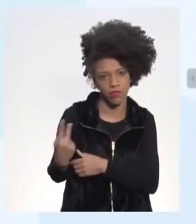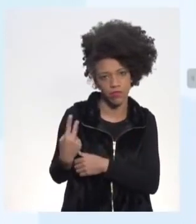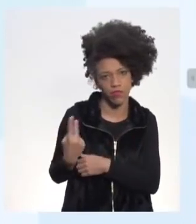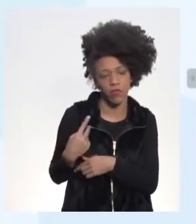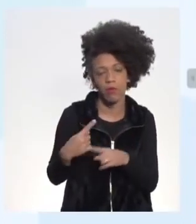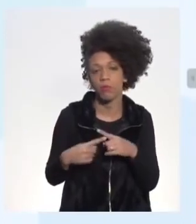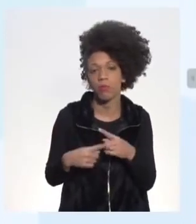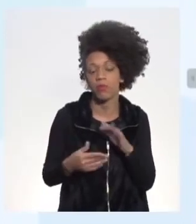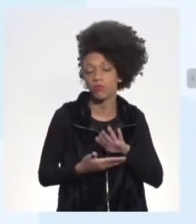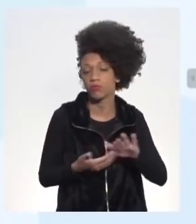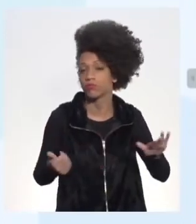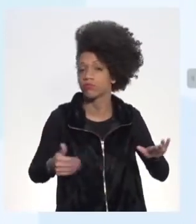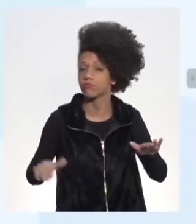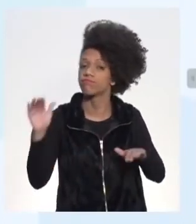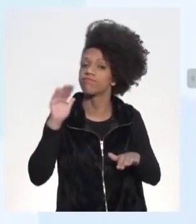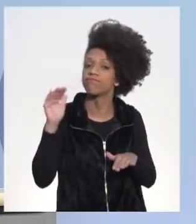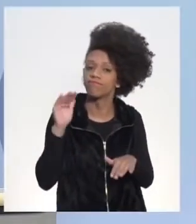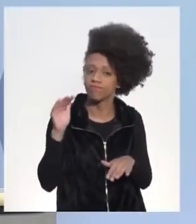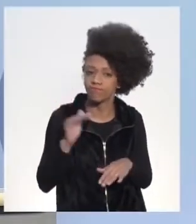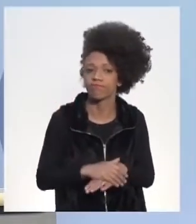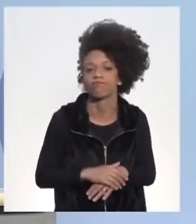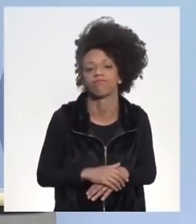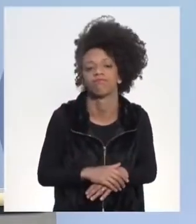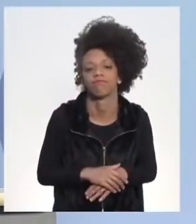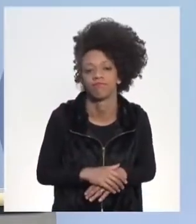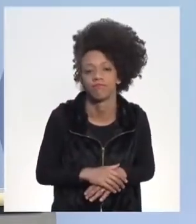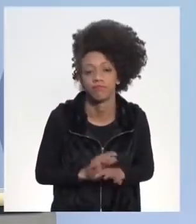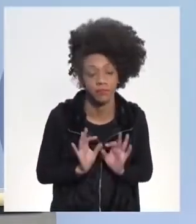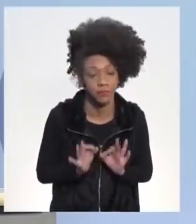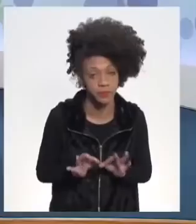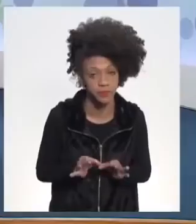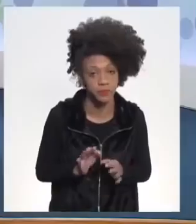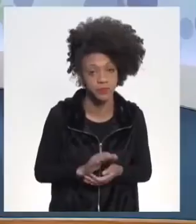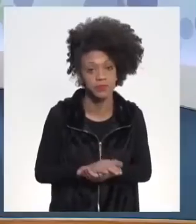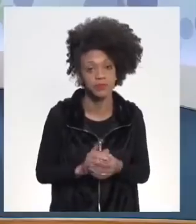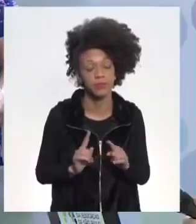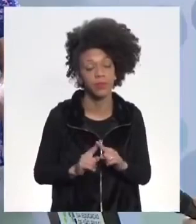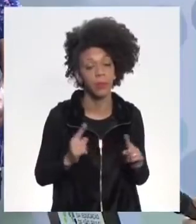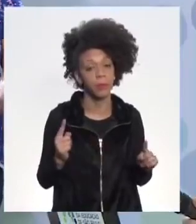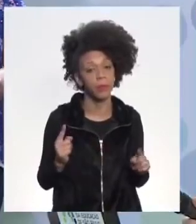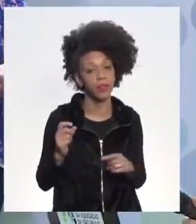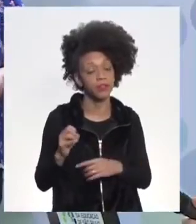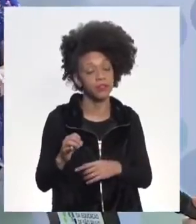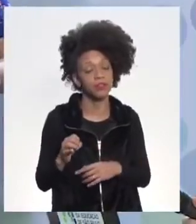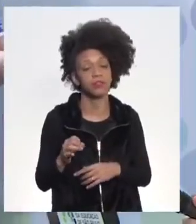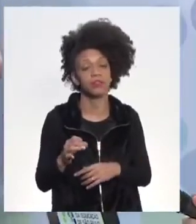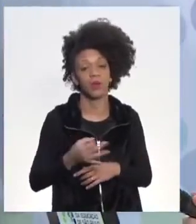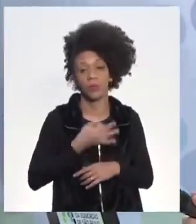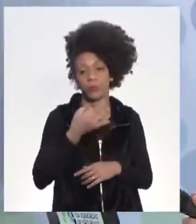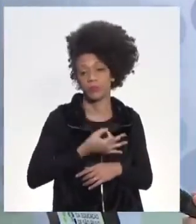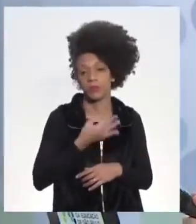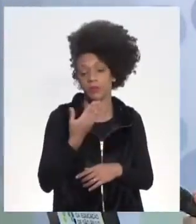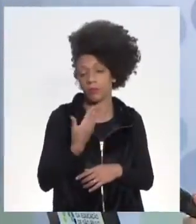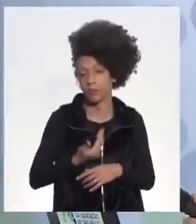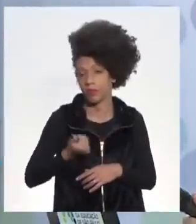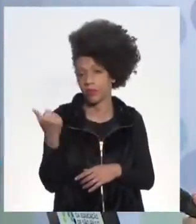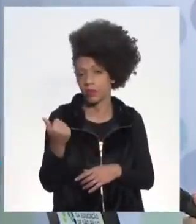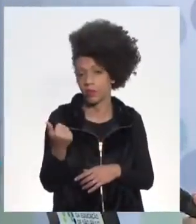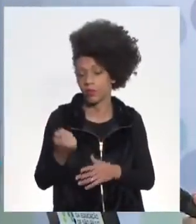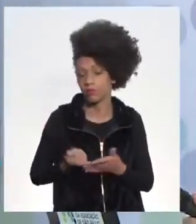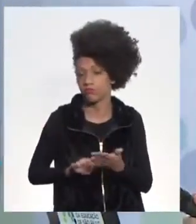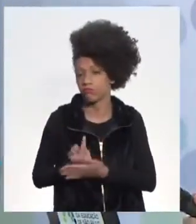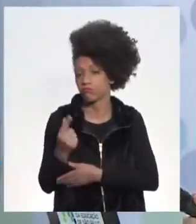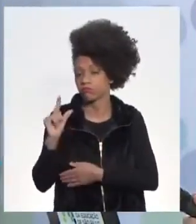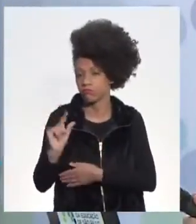desconto é maior. Isso eu ia falar, porque o desconto é maior. Correto? Mas, se para mim é melhor pagar um valor menor